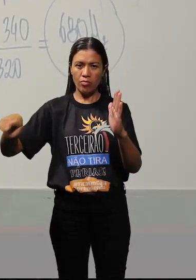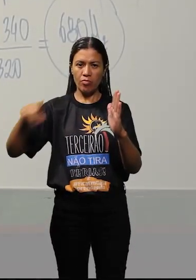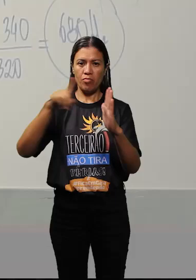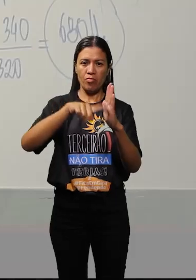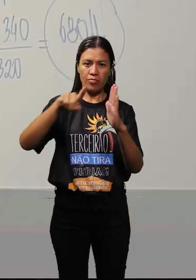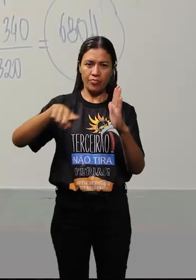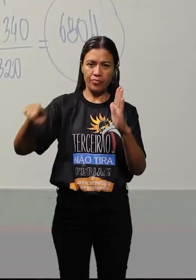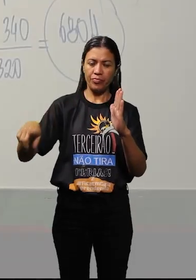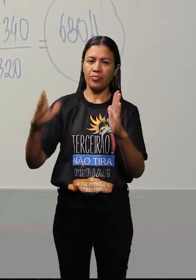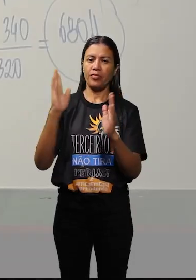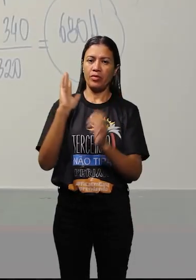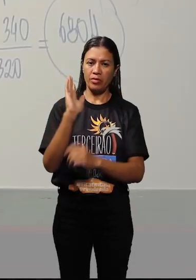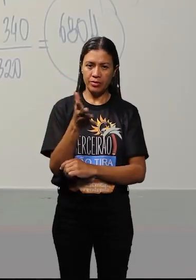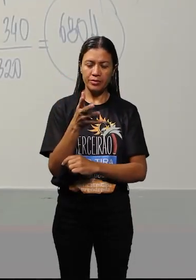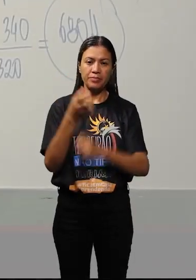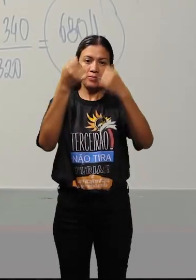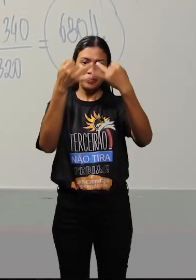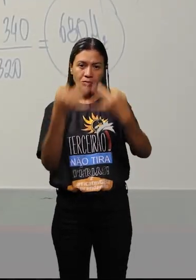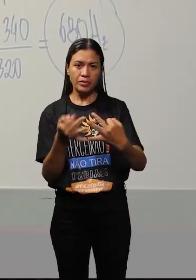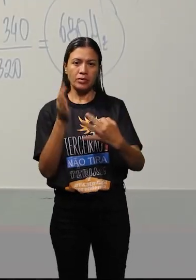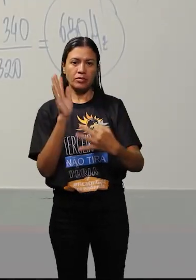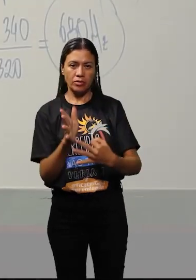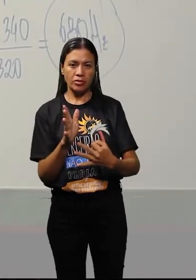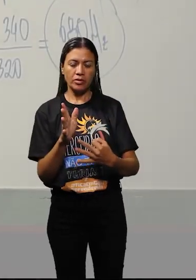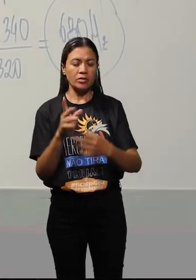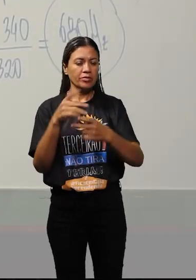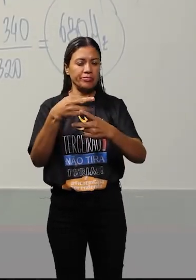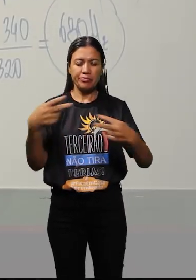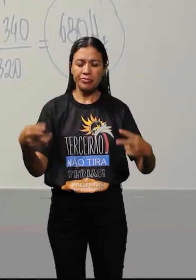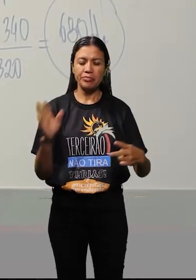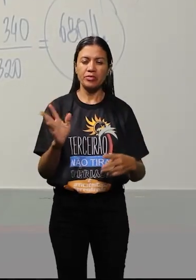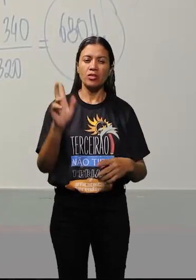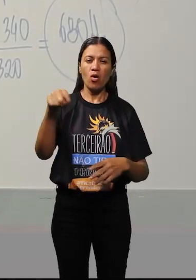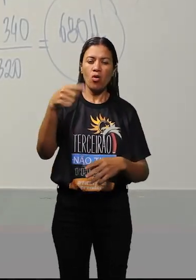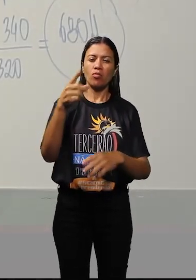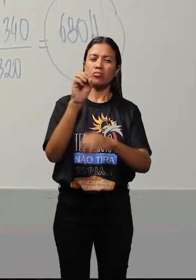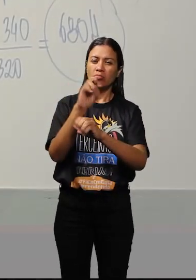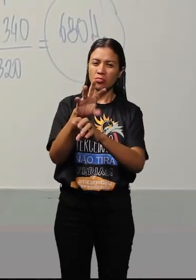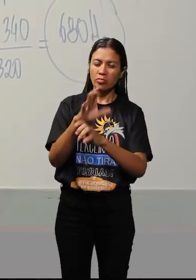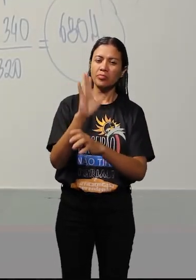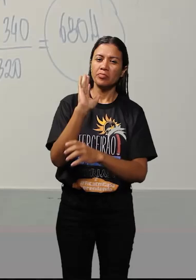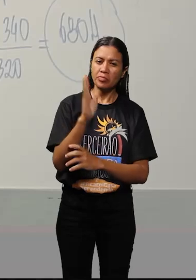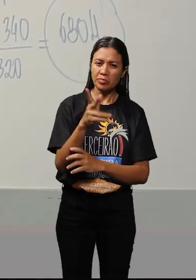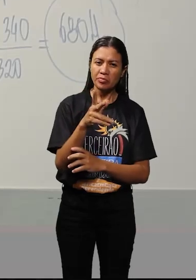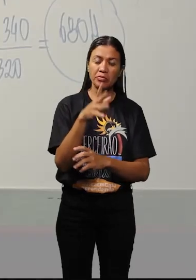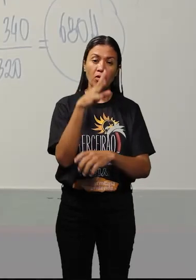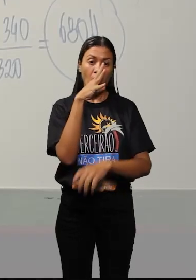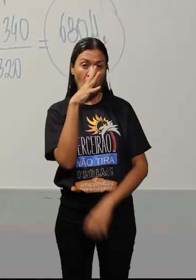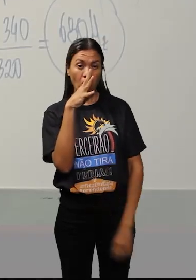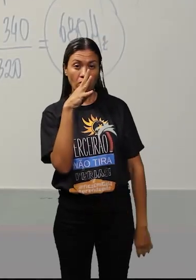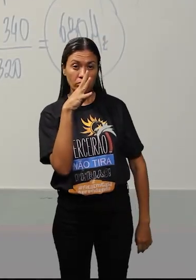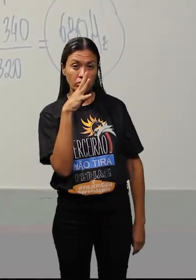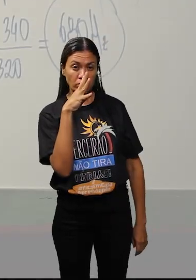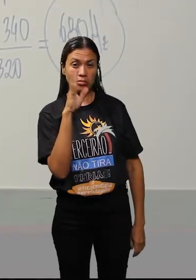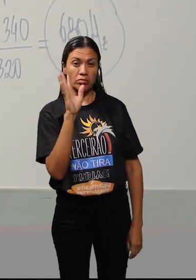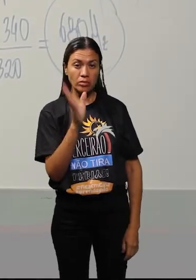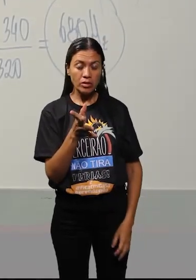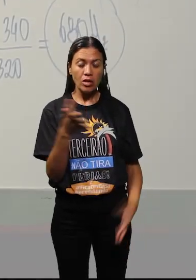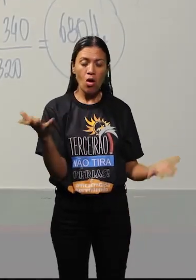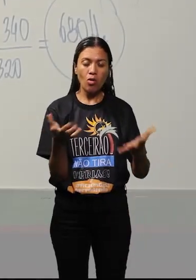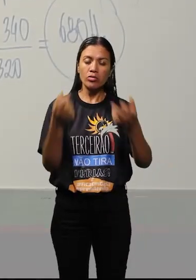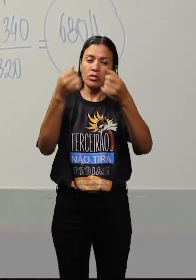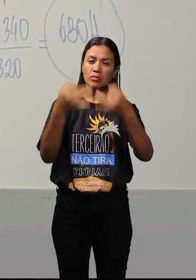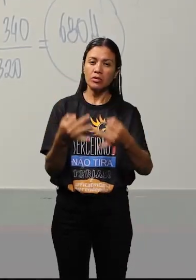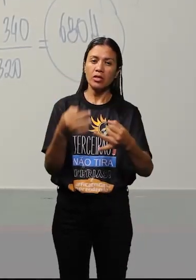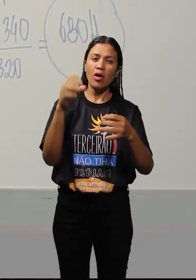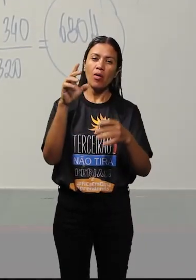voltado para o som. Esse efeito Doppler pode acontecer também com ondas eletromagnéticas em outras aplicações, mas a nossa aula vai ser